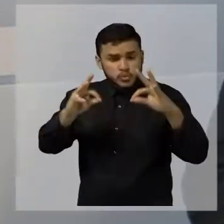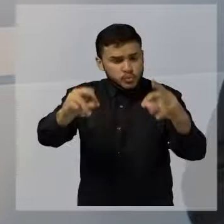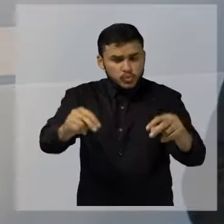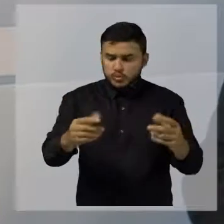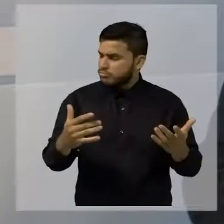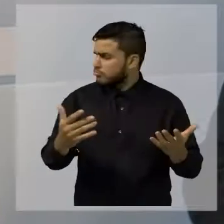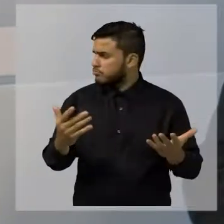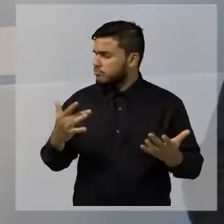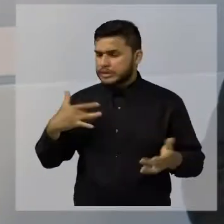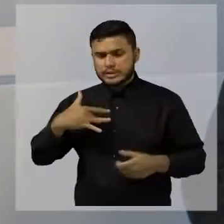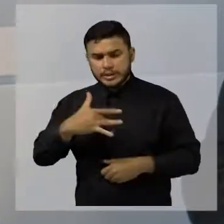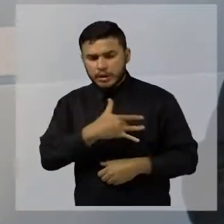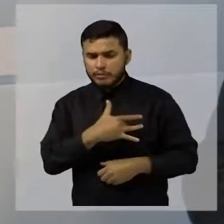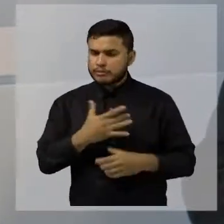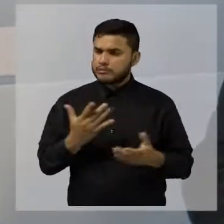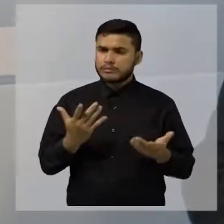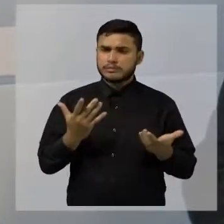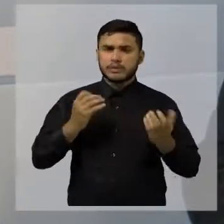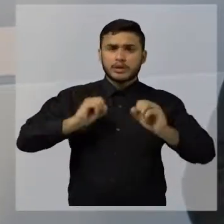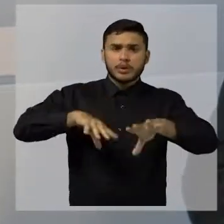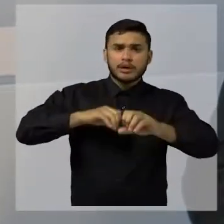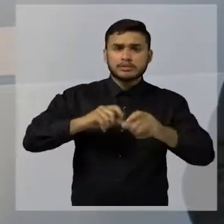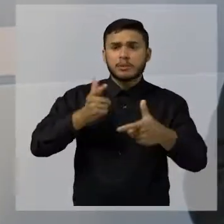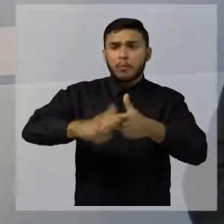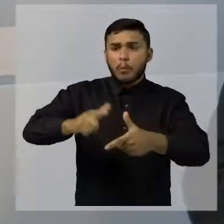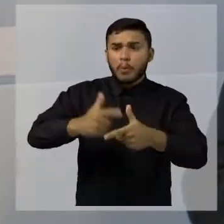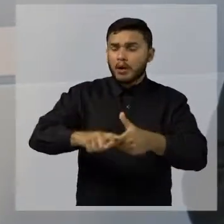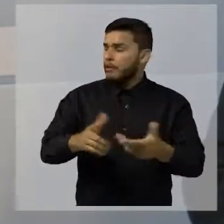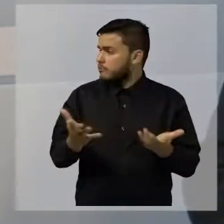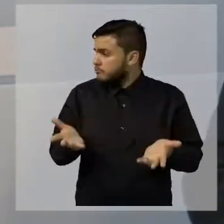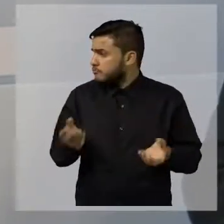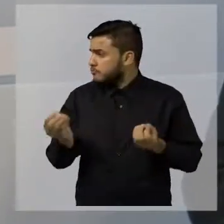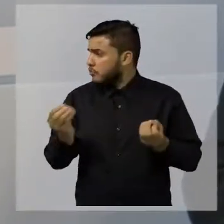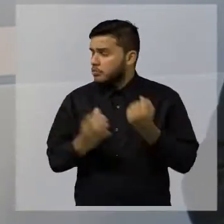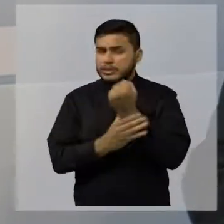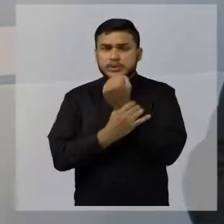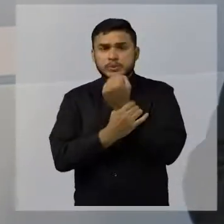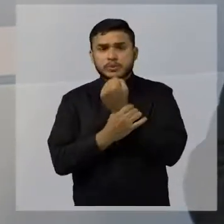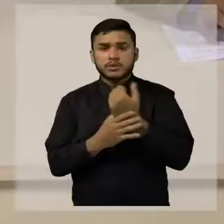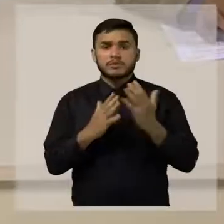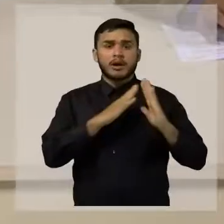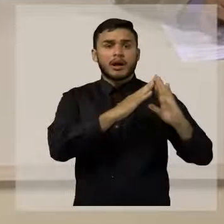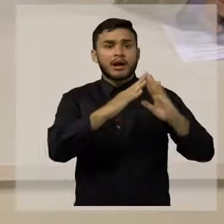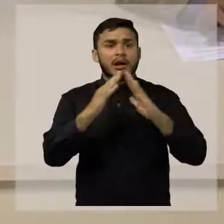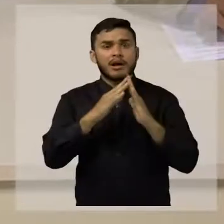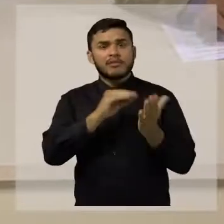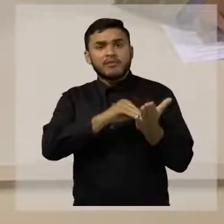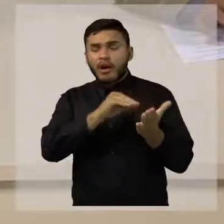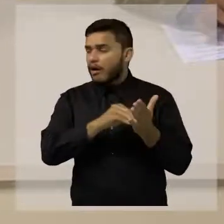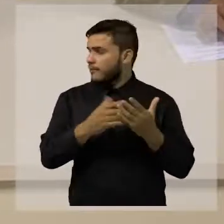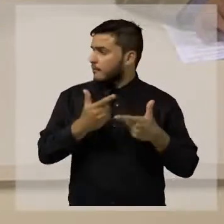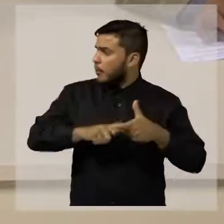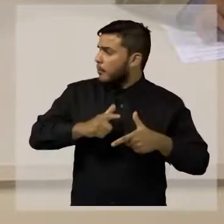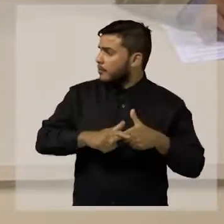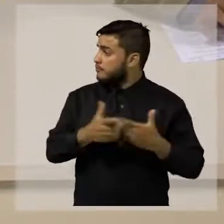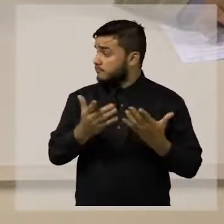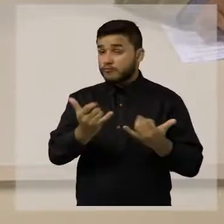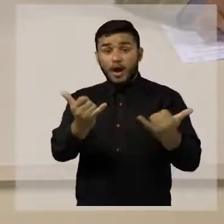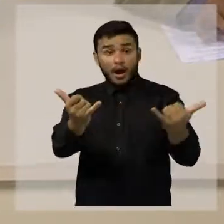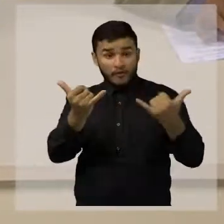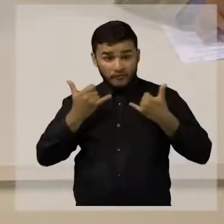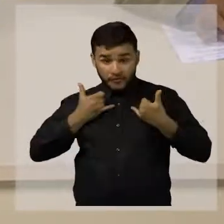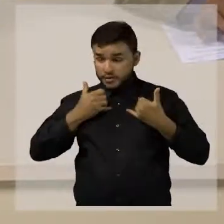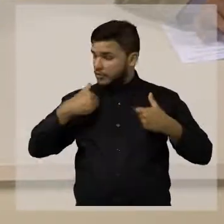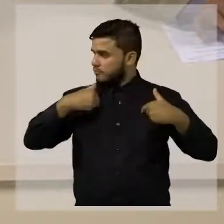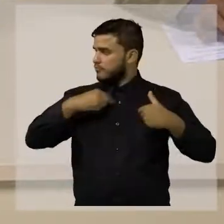da educação, da segurança, da habitação. Então, assim, nós vereadores, nós somos o primeiro ouvinte,